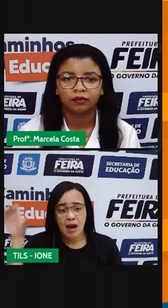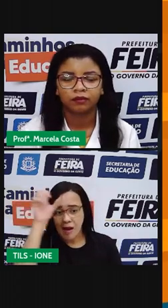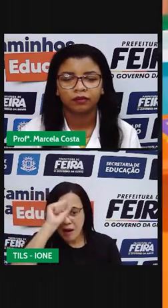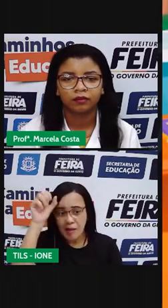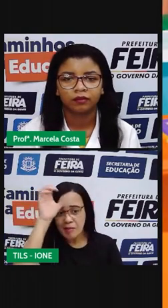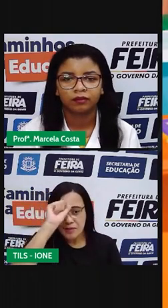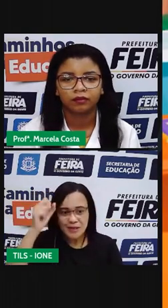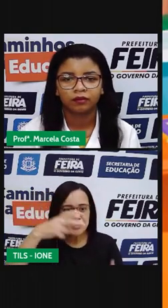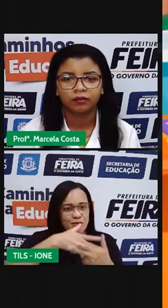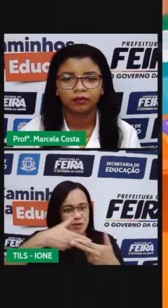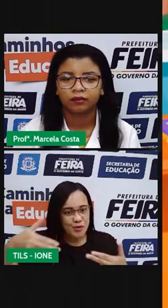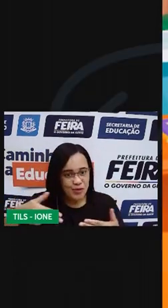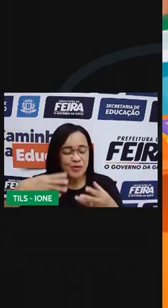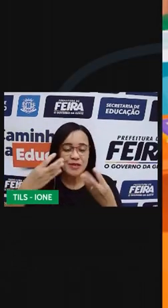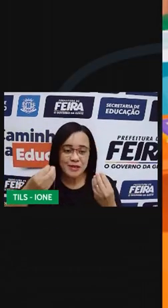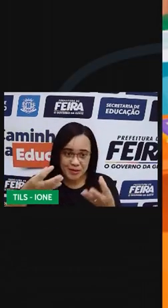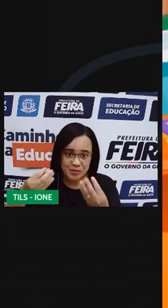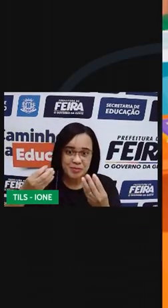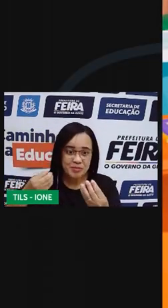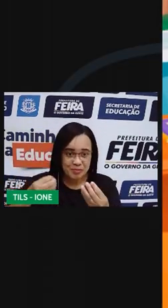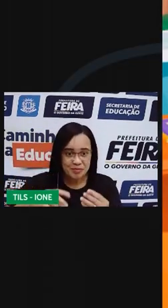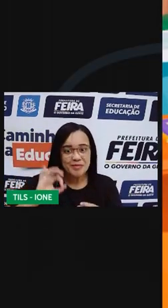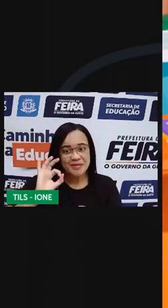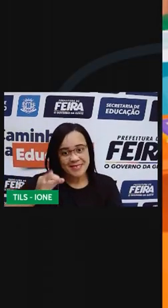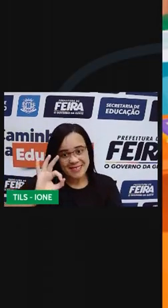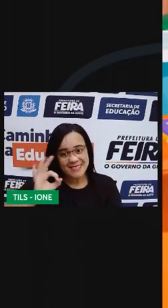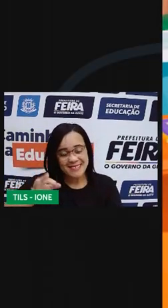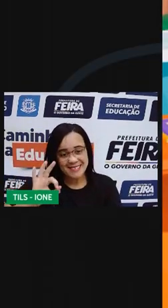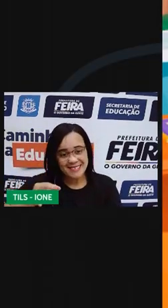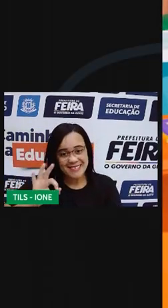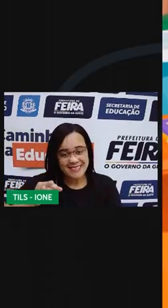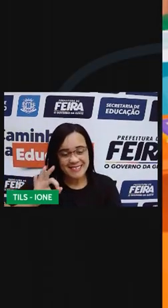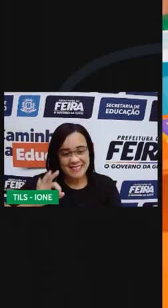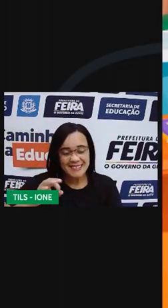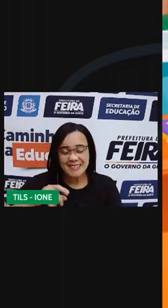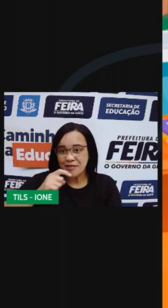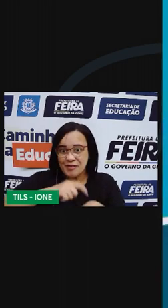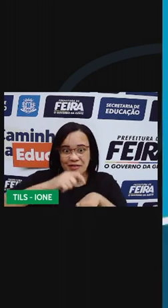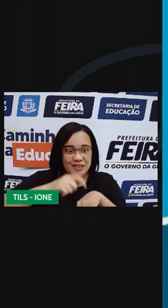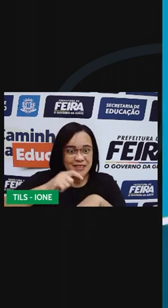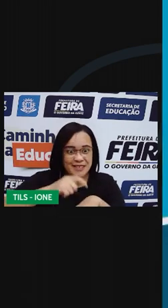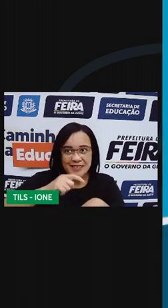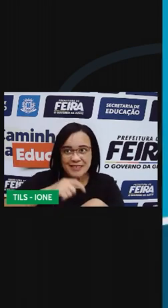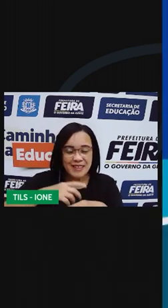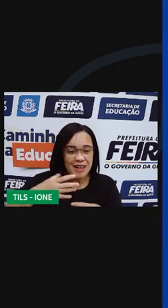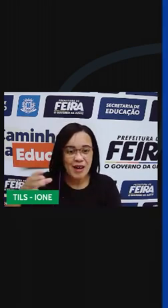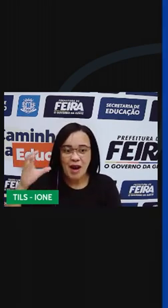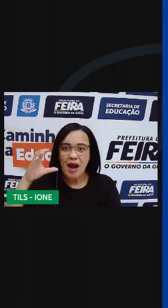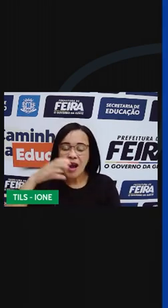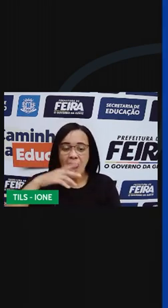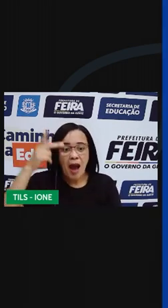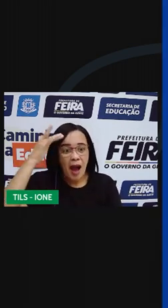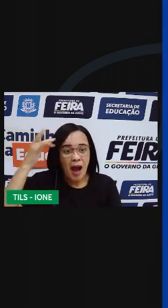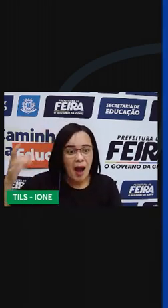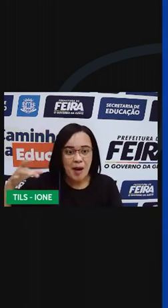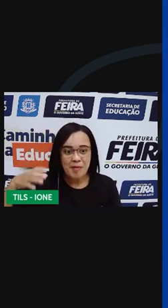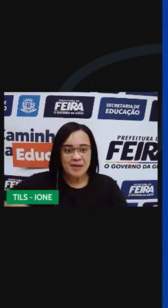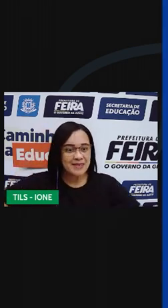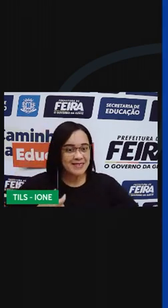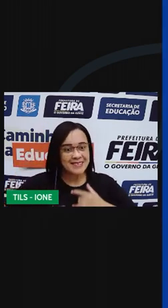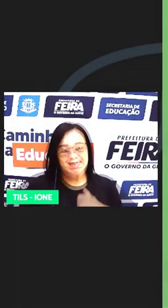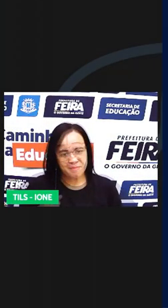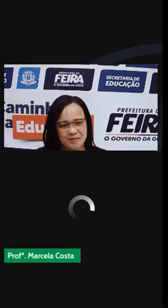coisa. Você tem muita razão. Não deixo agora de chegar à escola amanhã e ver a árvore genealógica dos nossos